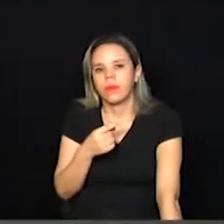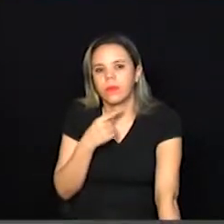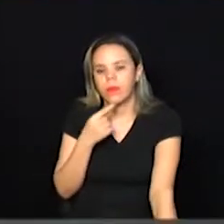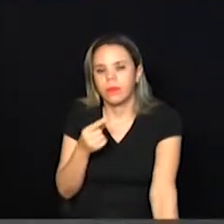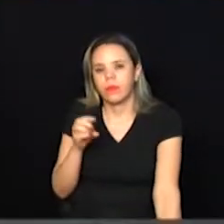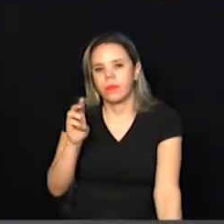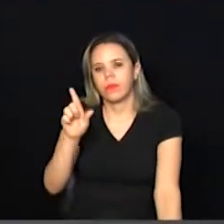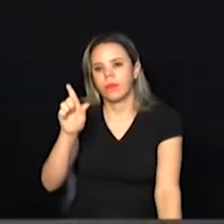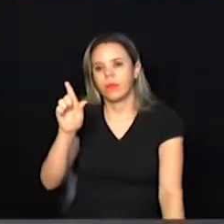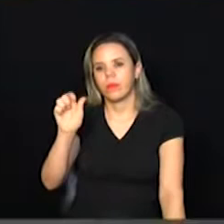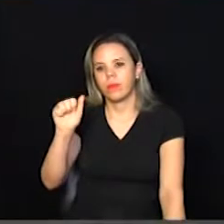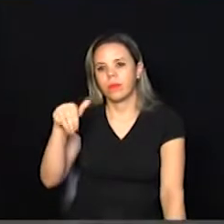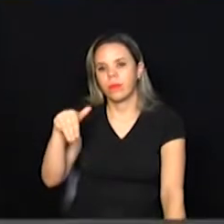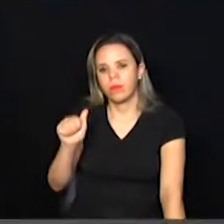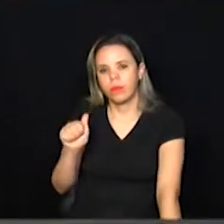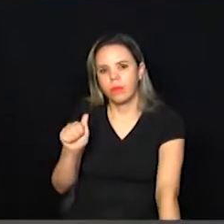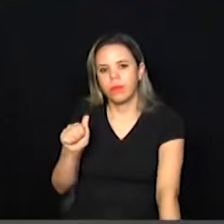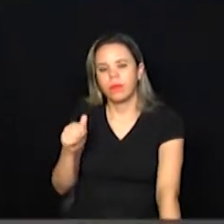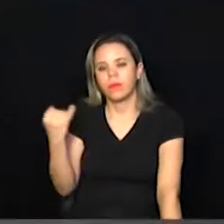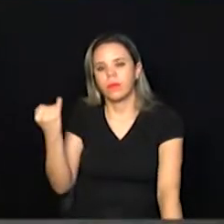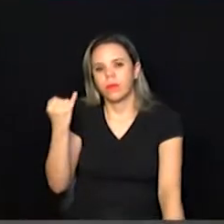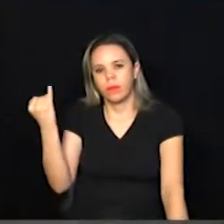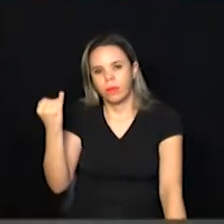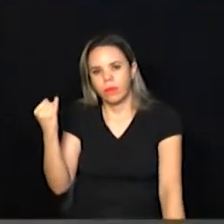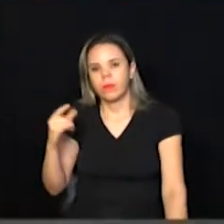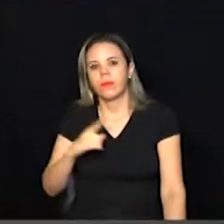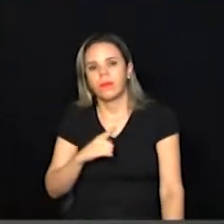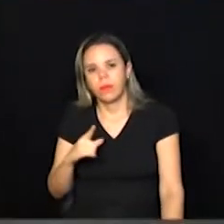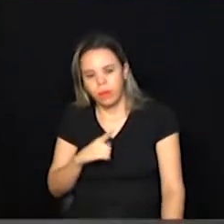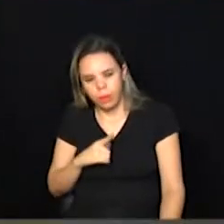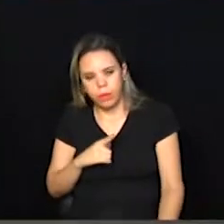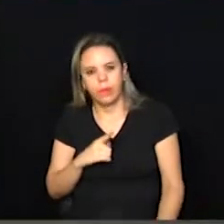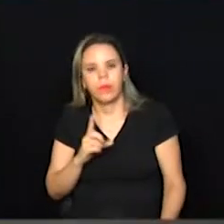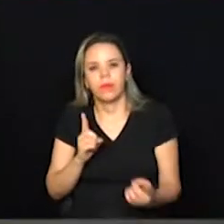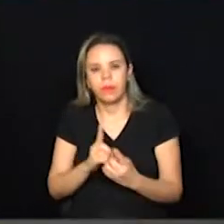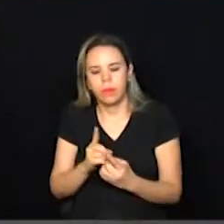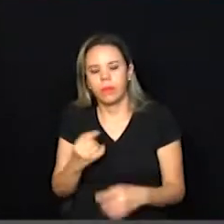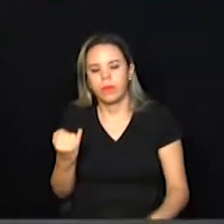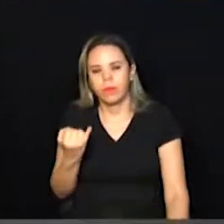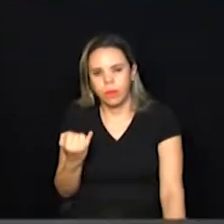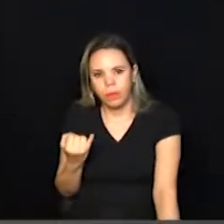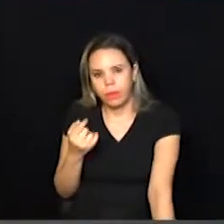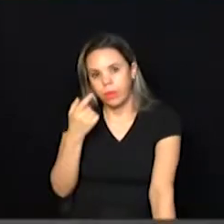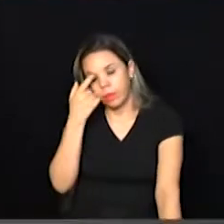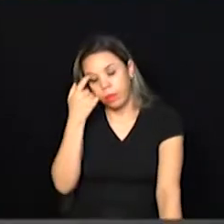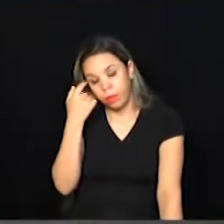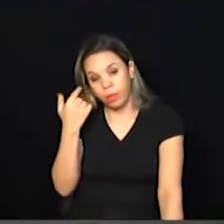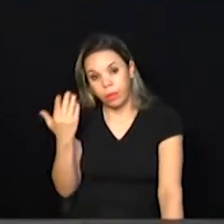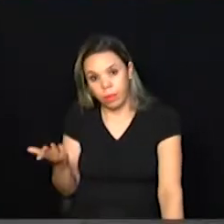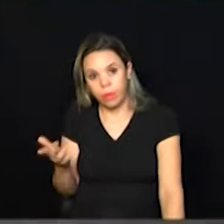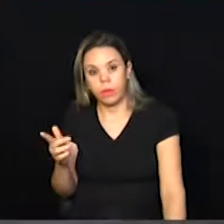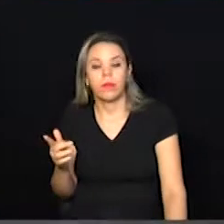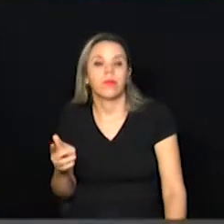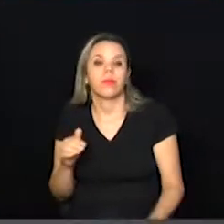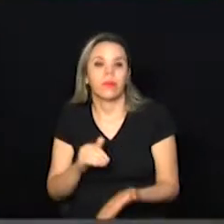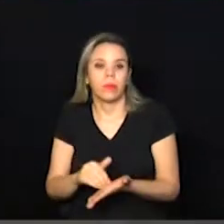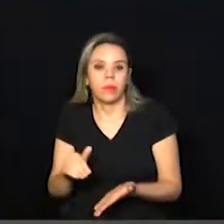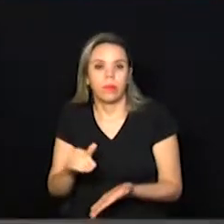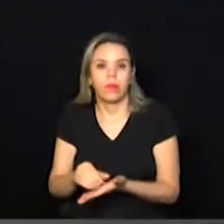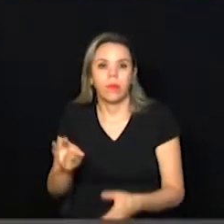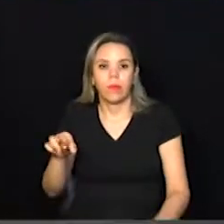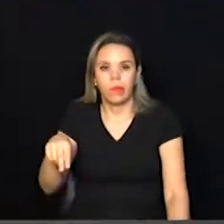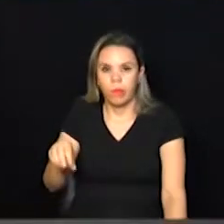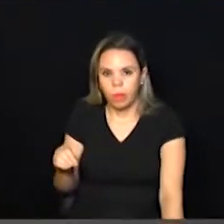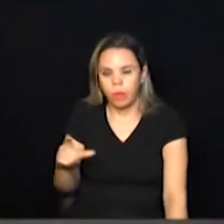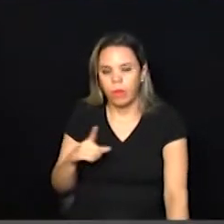GAMA. O GAMA é uma importante ferramenta que a gente tem, um importante serviço, e aí está na gestão do secretário Cristiano. O que nós